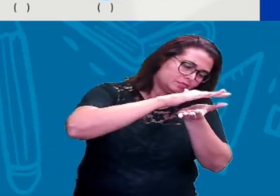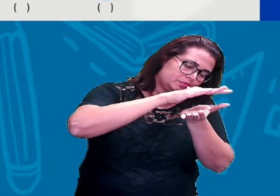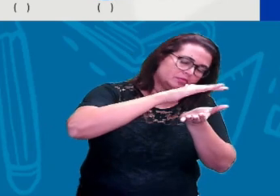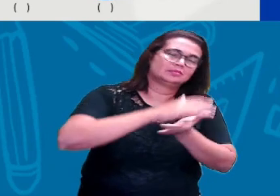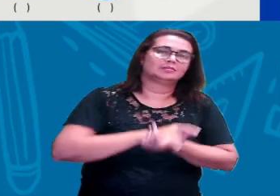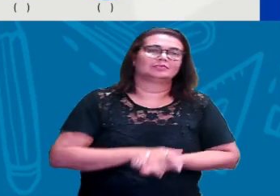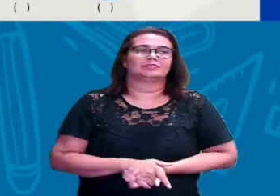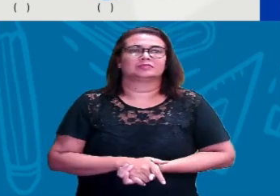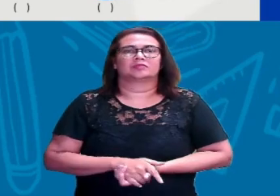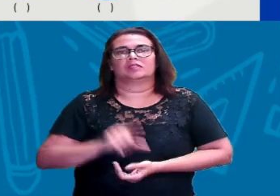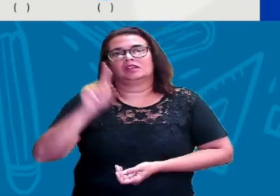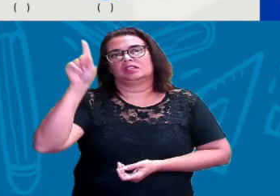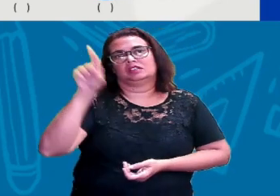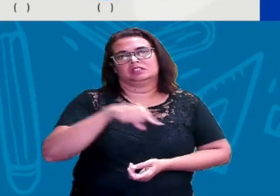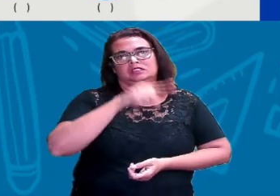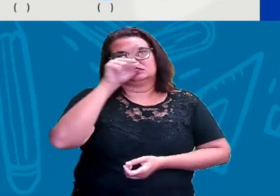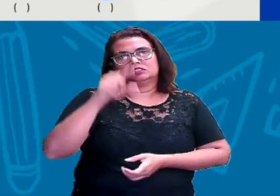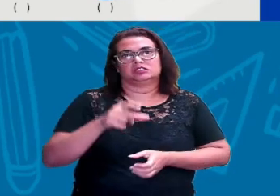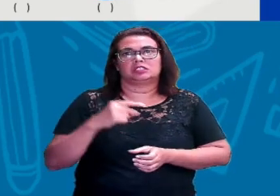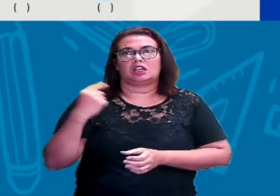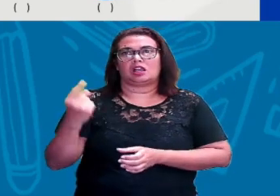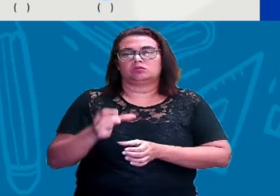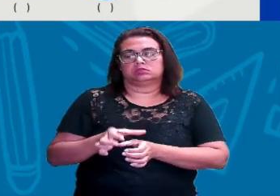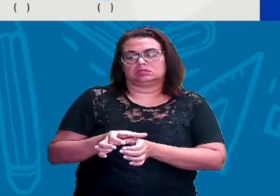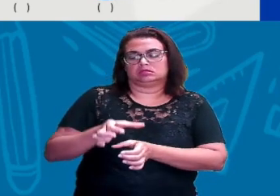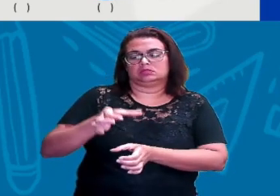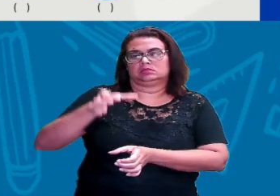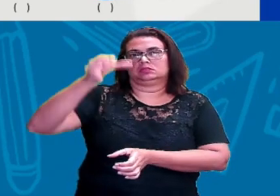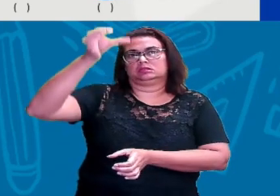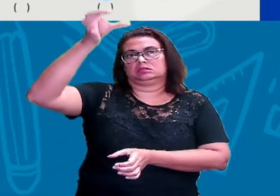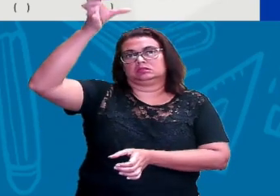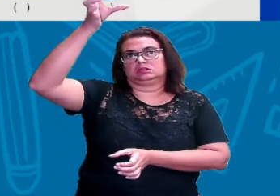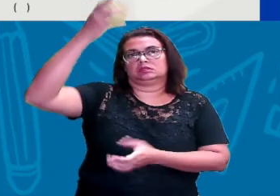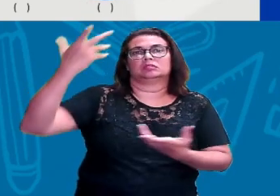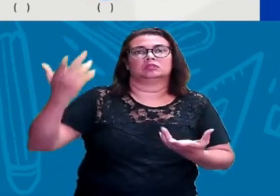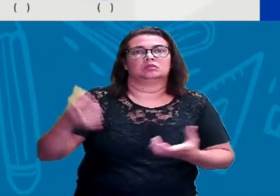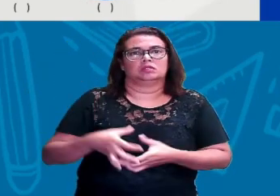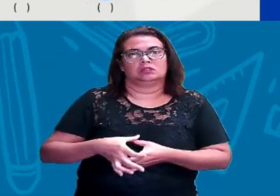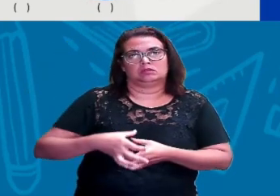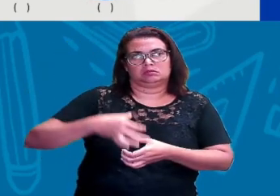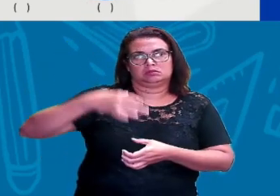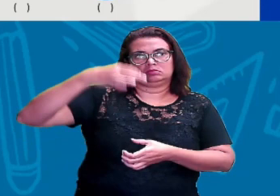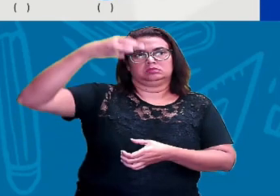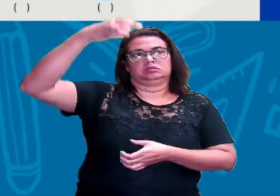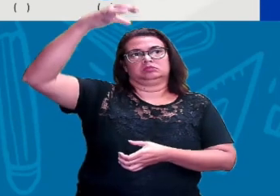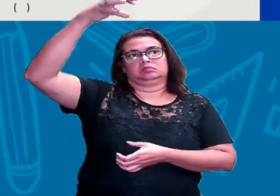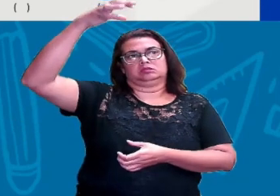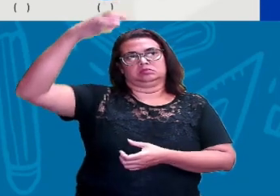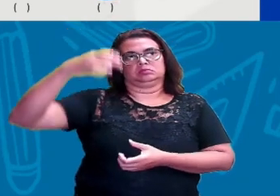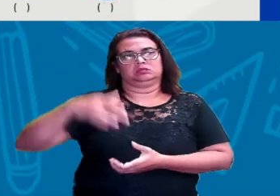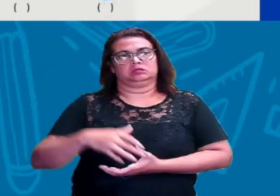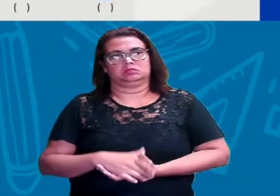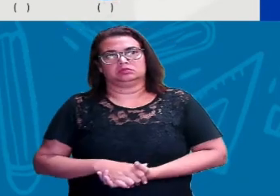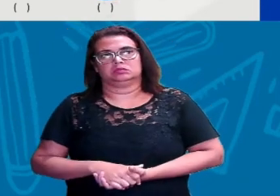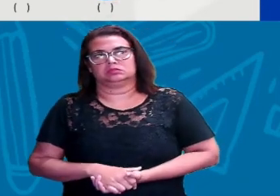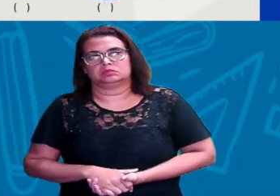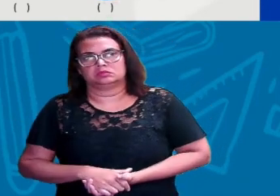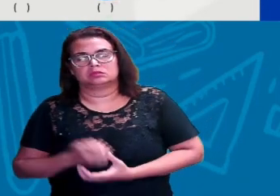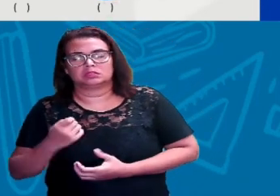um X na que é mais alta. Olha mais alta aqui, ó, em relação às outras, né? Então, eu tenho que ver